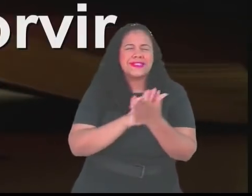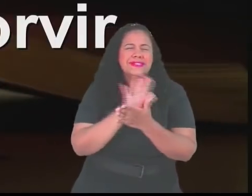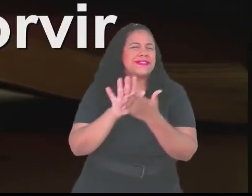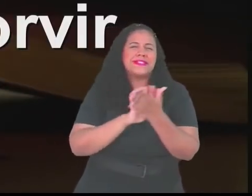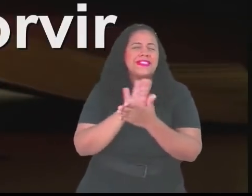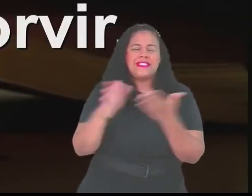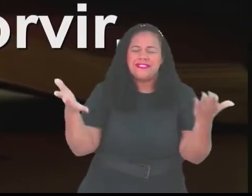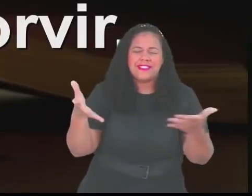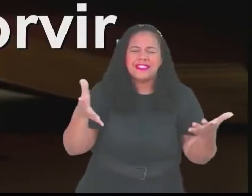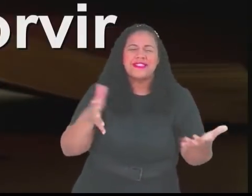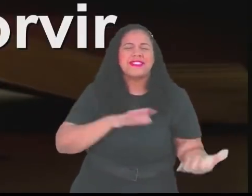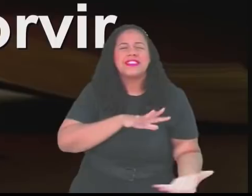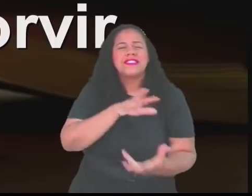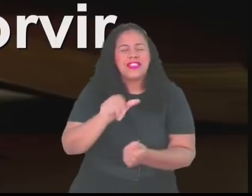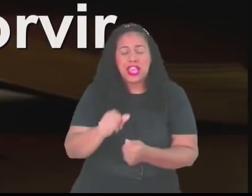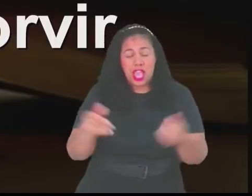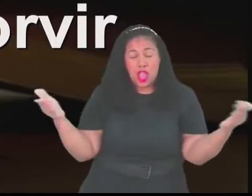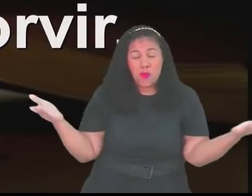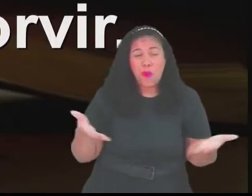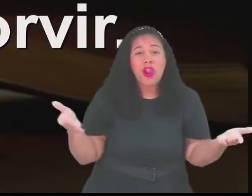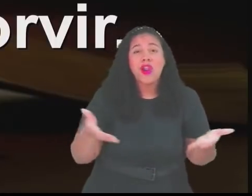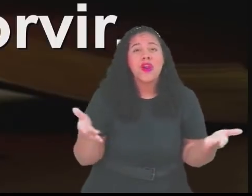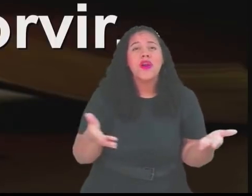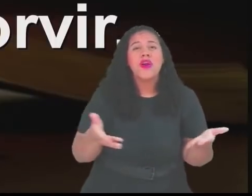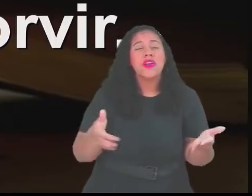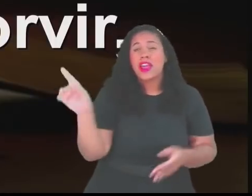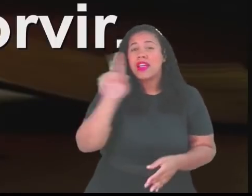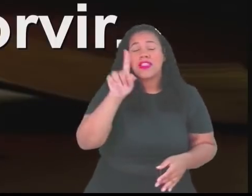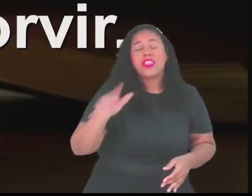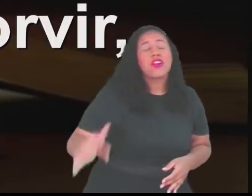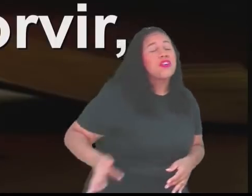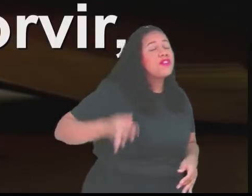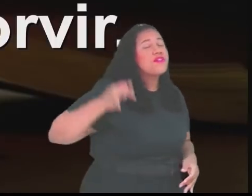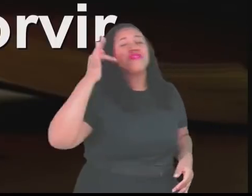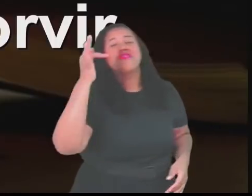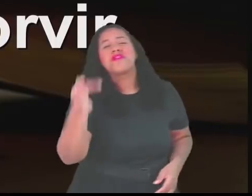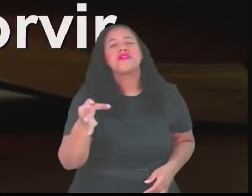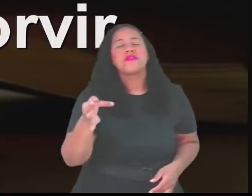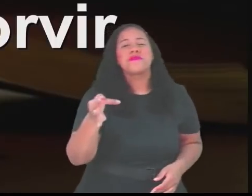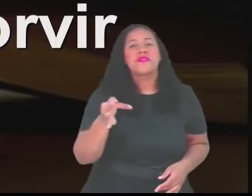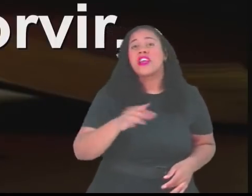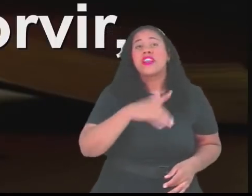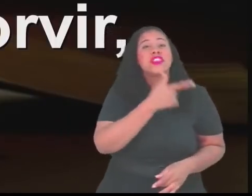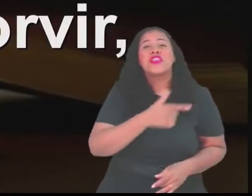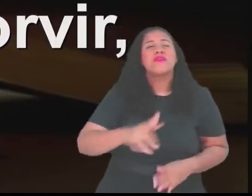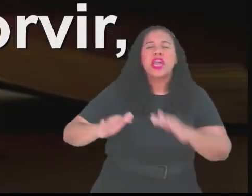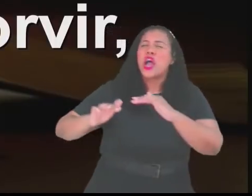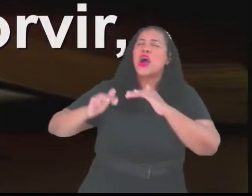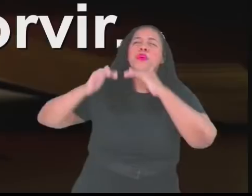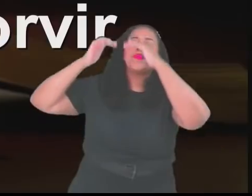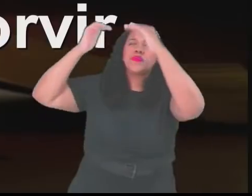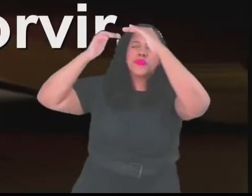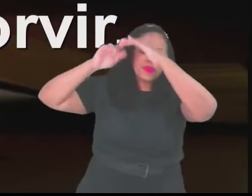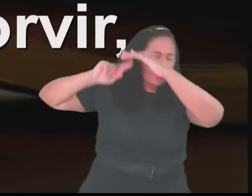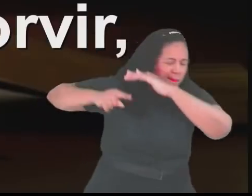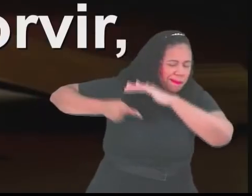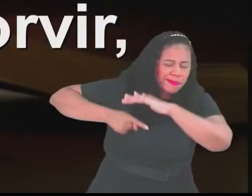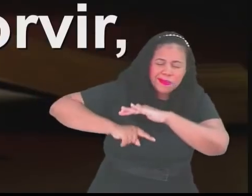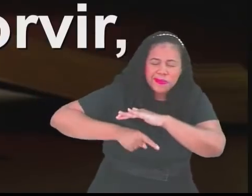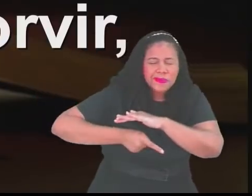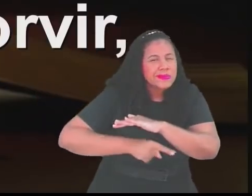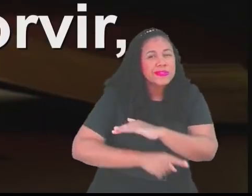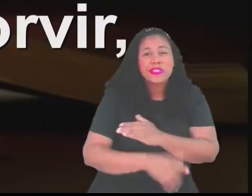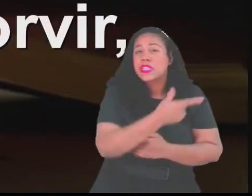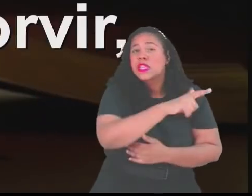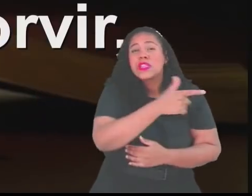potestades, nem o presente, nem o porvir, nem a altura, nem a profundidade,